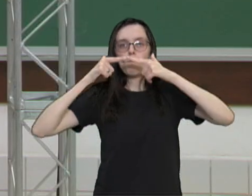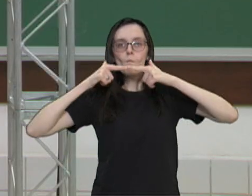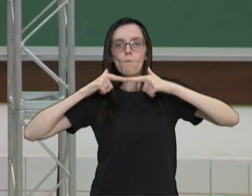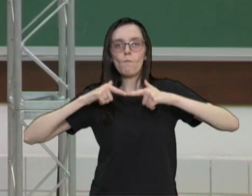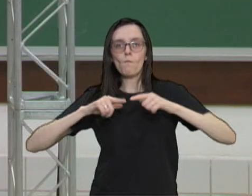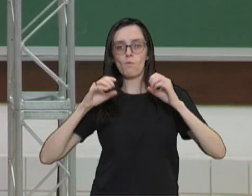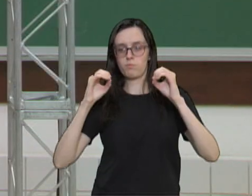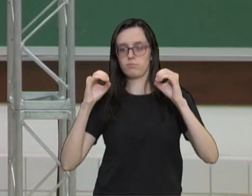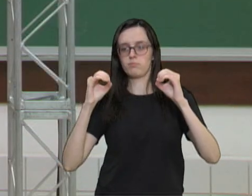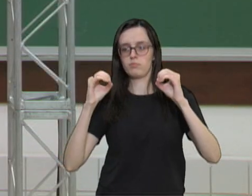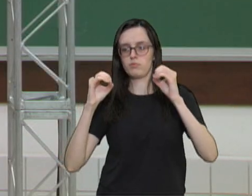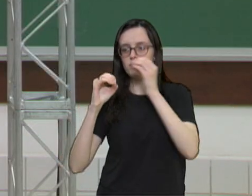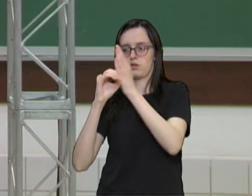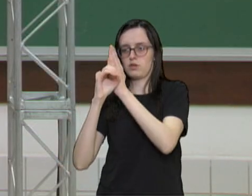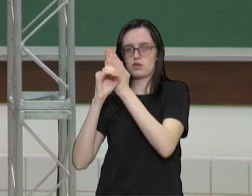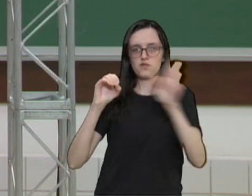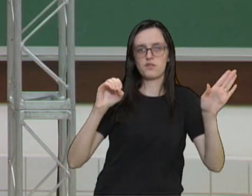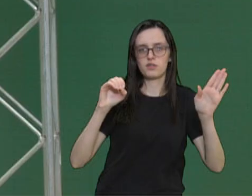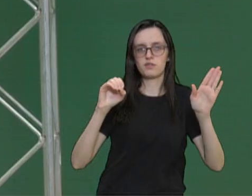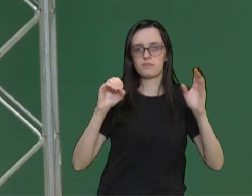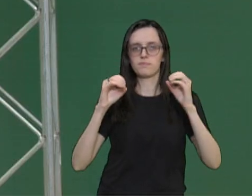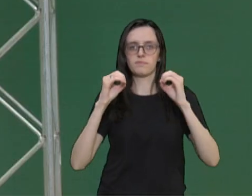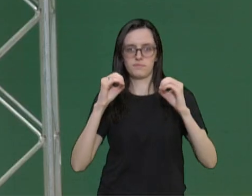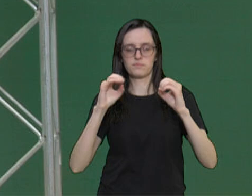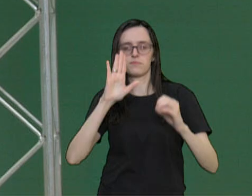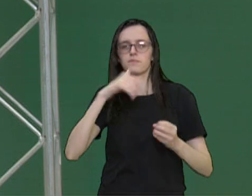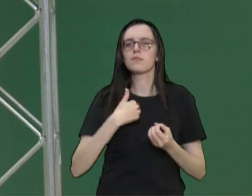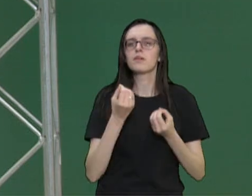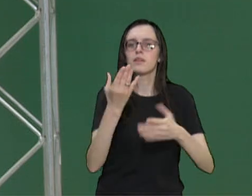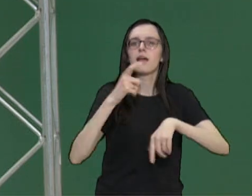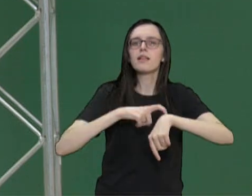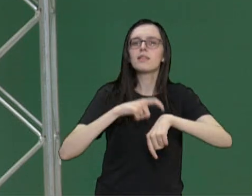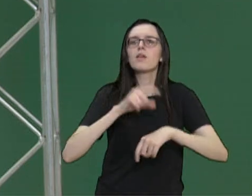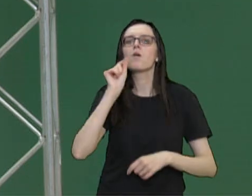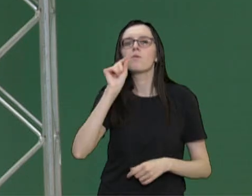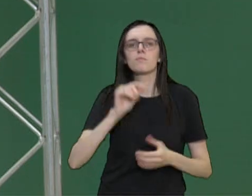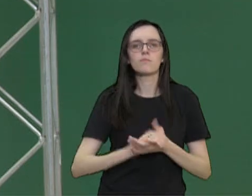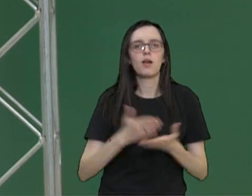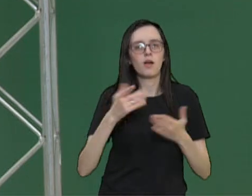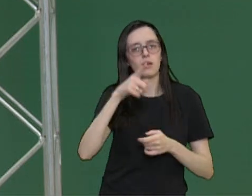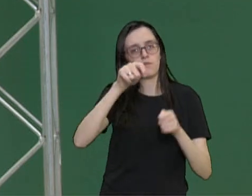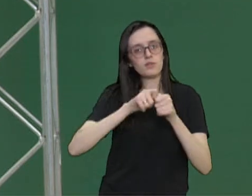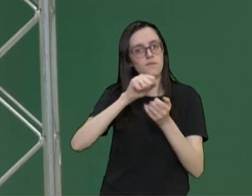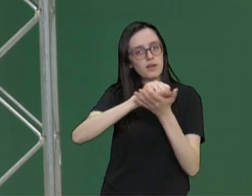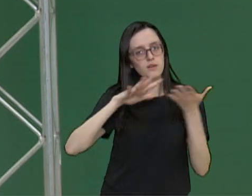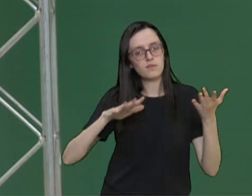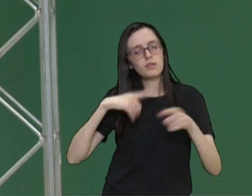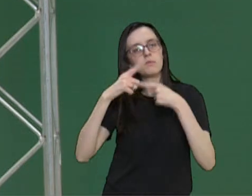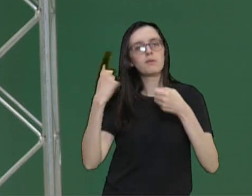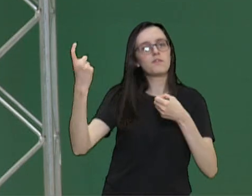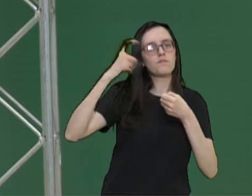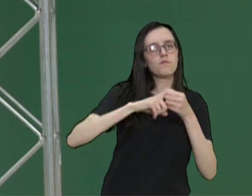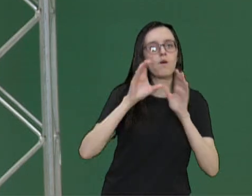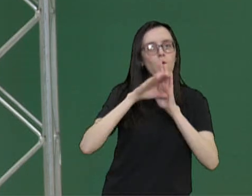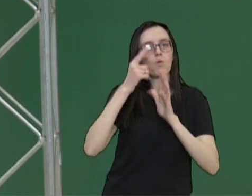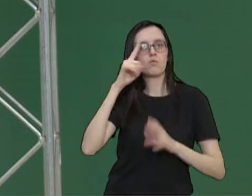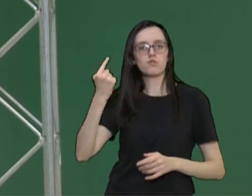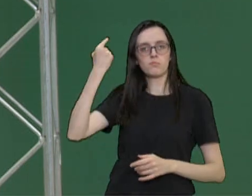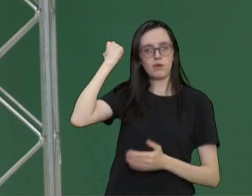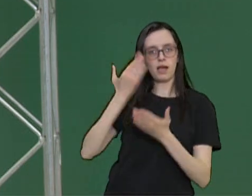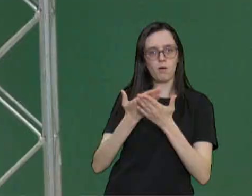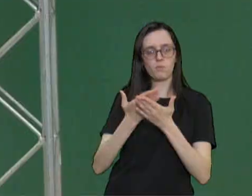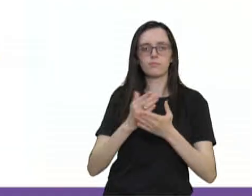tem suas cargas divididas. Vou dar um tempinho aqui para você fazer esse exercício, retomando conceitos da última aula.